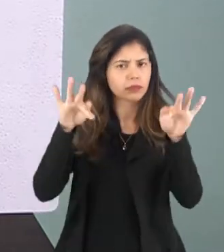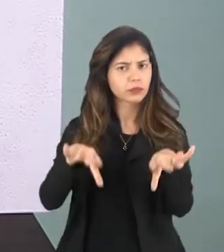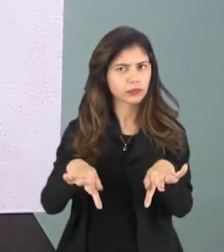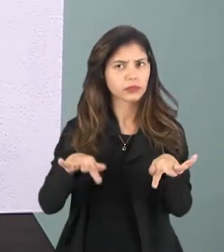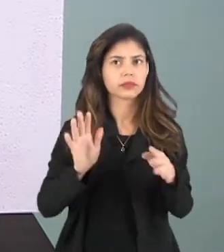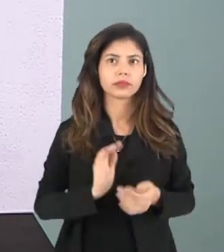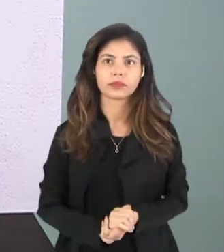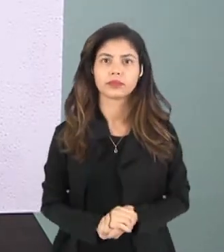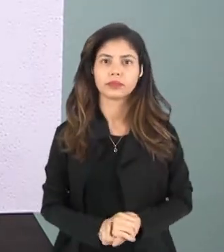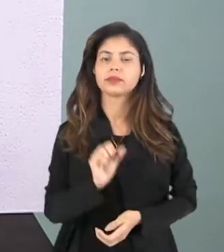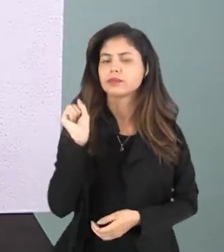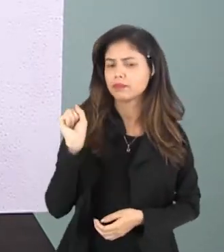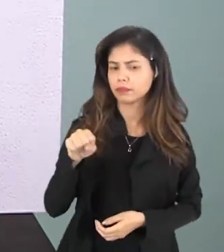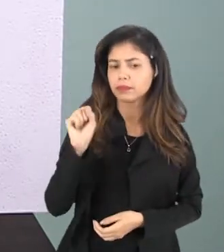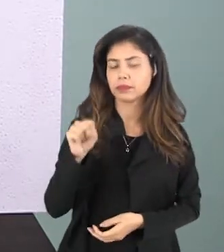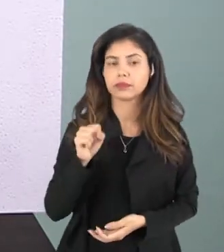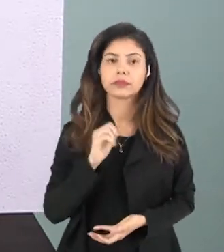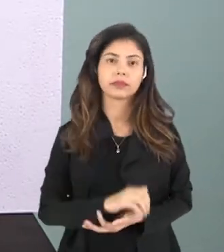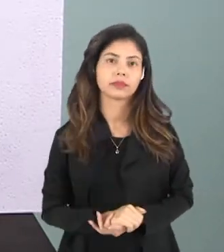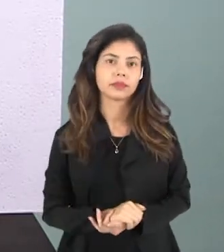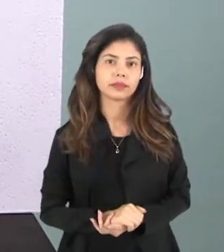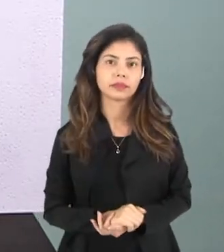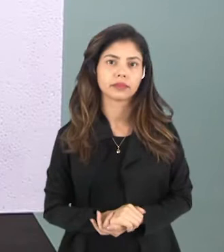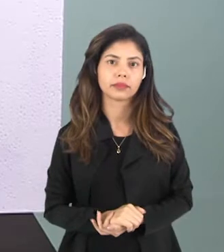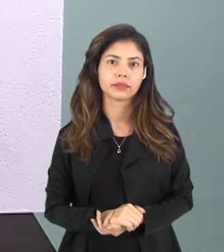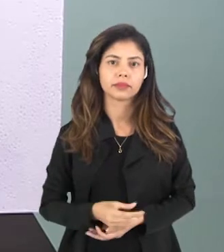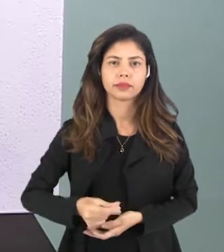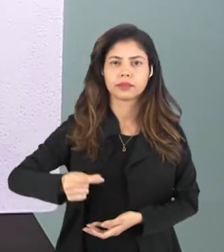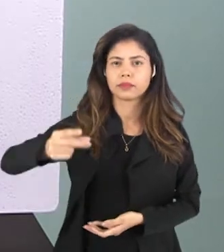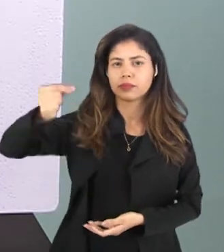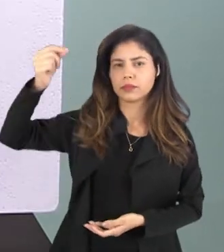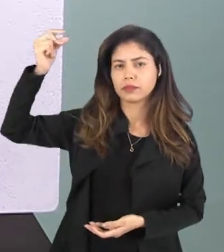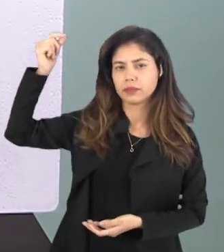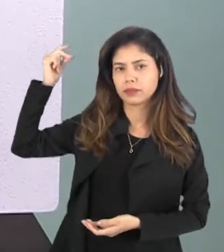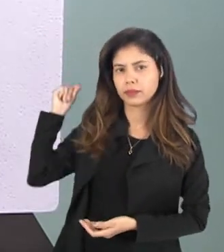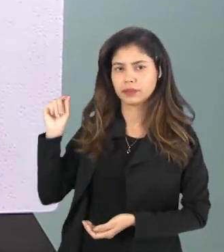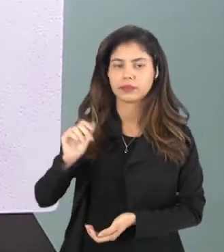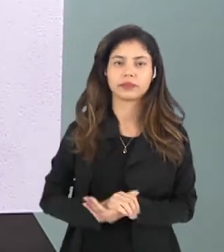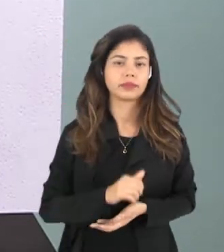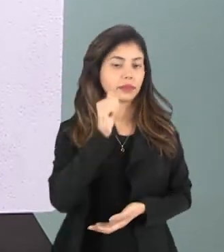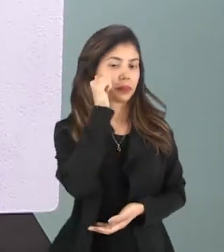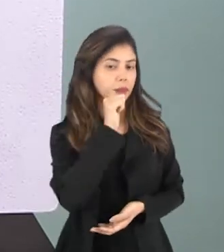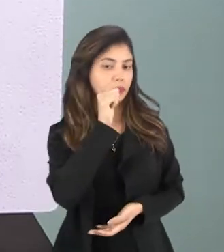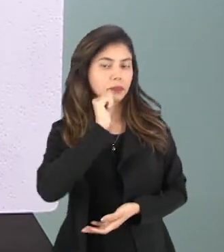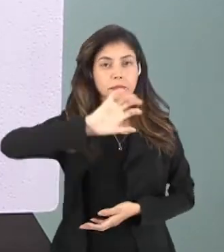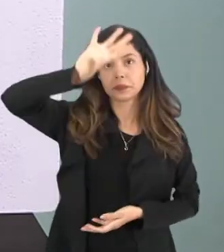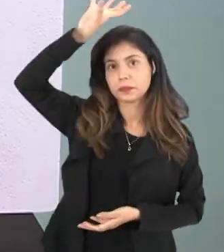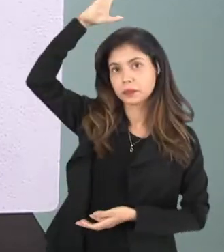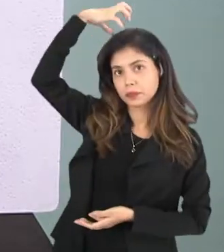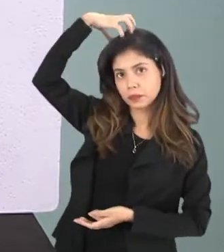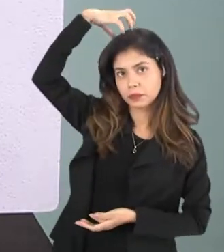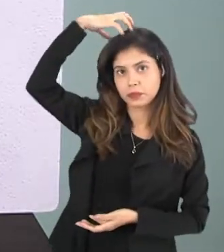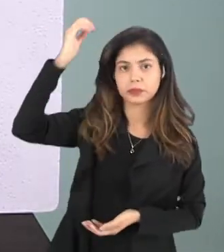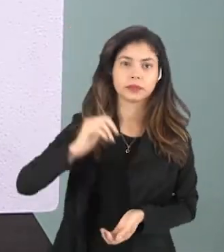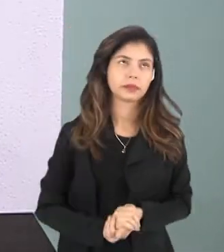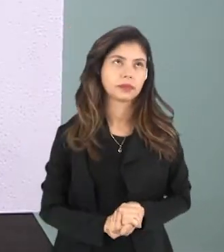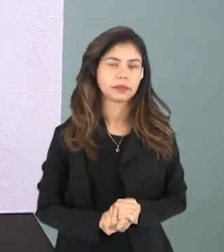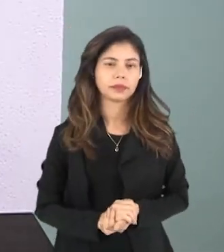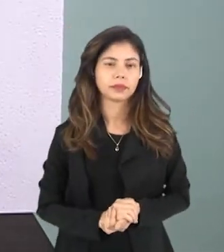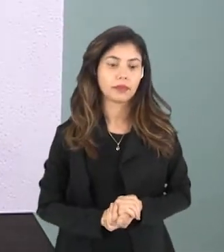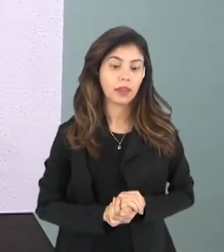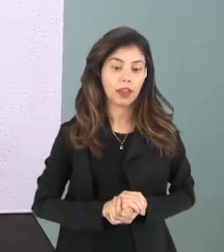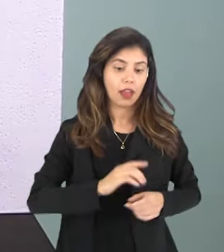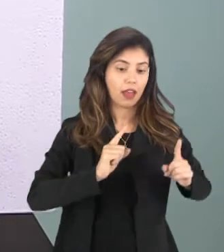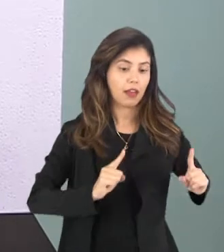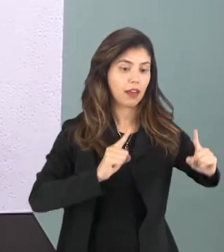fim isso mesmo era uma vez uma linda princesa que estava em um lindo